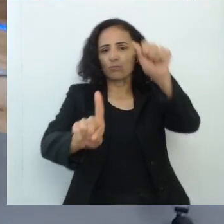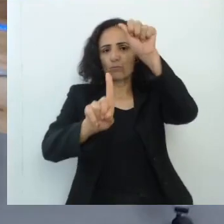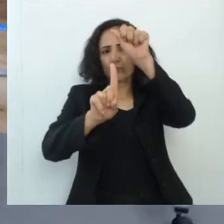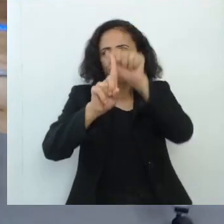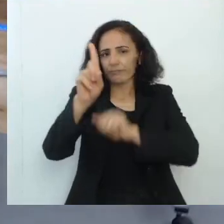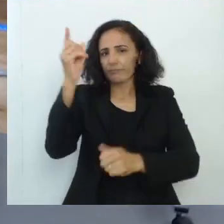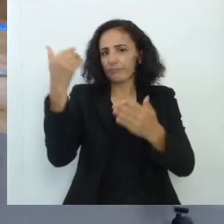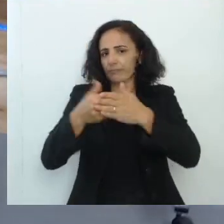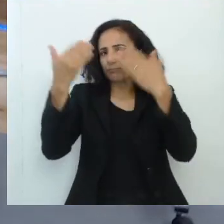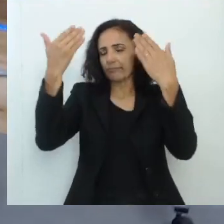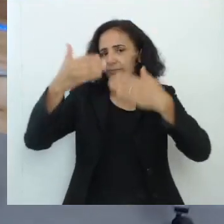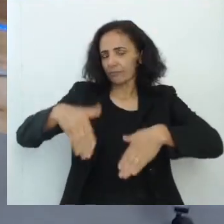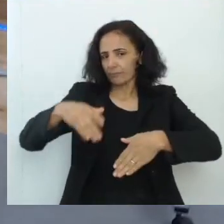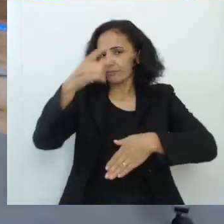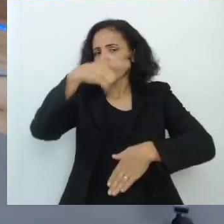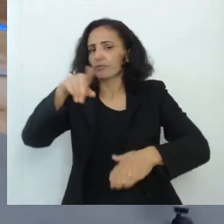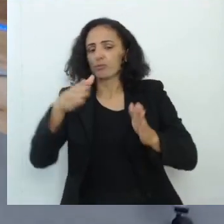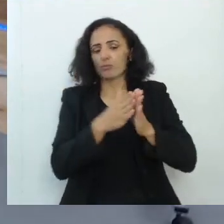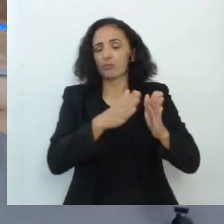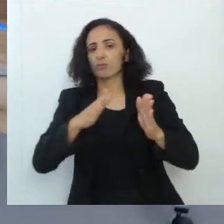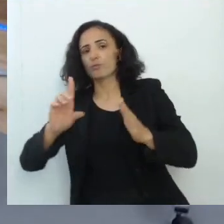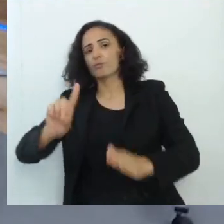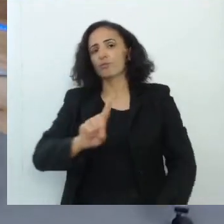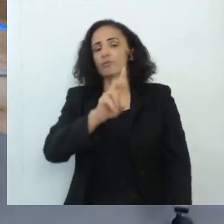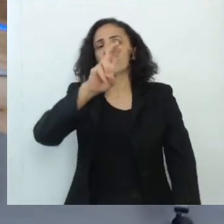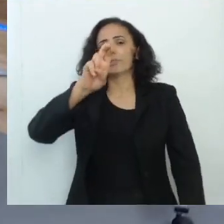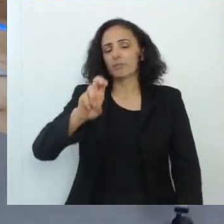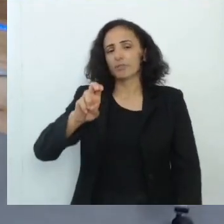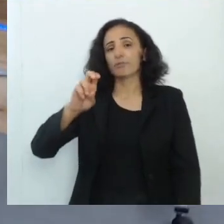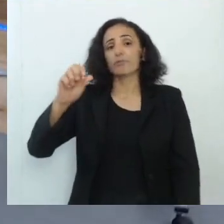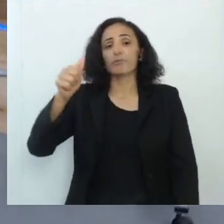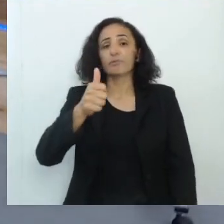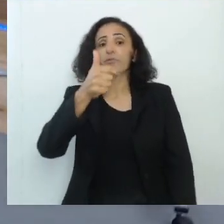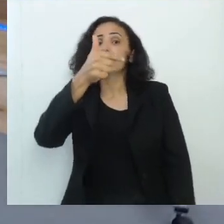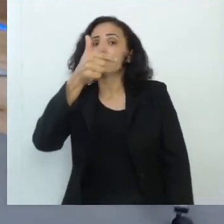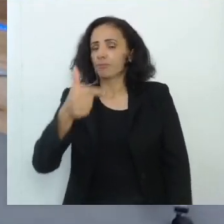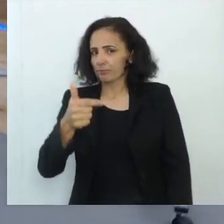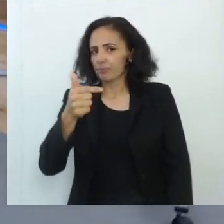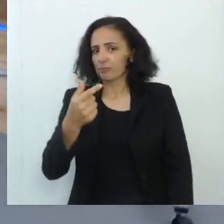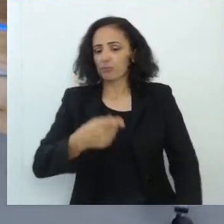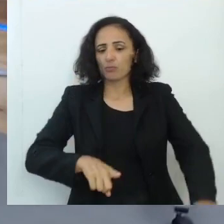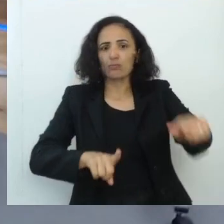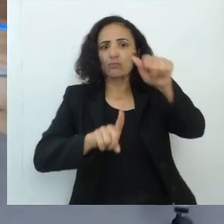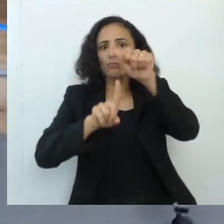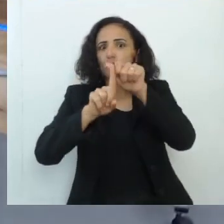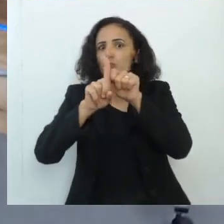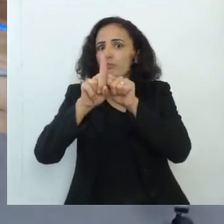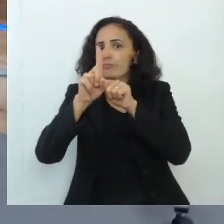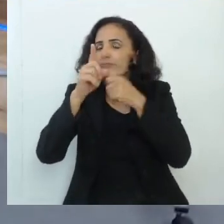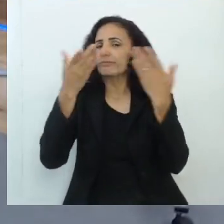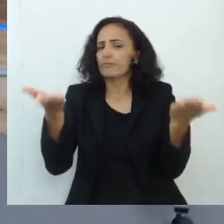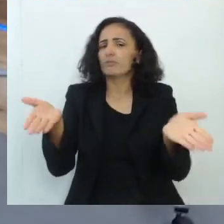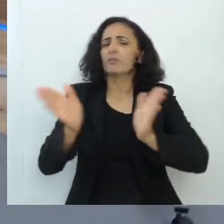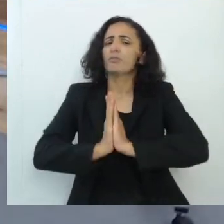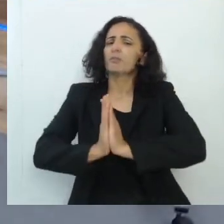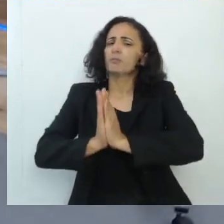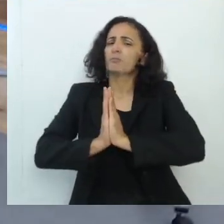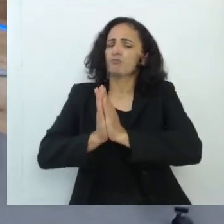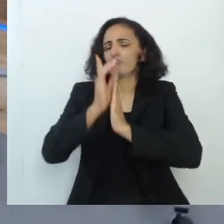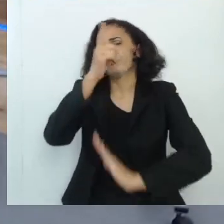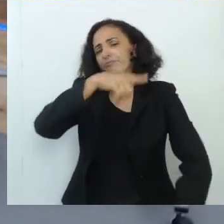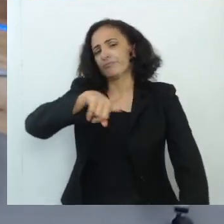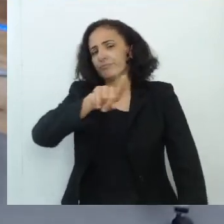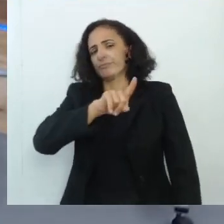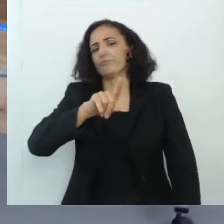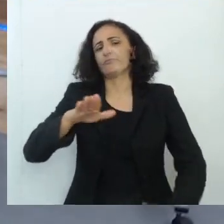vocês. Lembrem que o seriado é dia 5 e dia 12. Só tá faltando um mês, tá? Então eu peço a vocês que agora, nessa